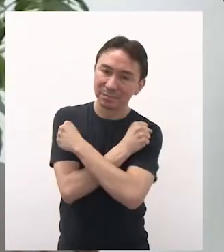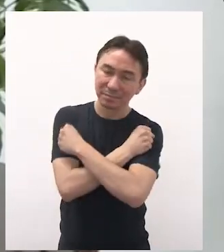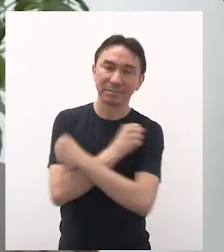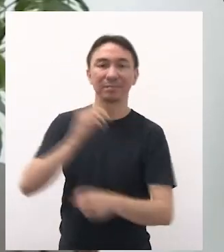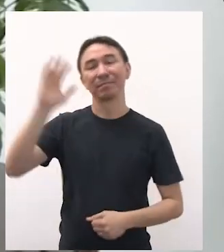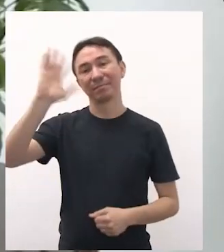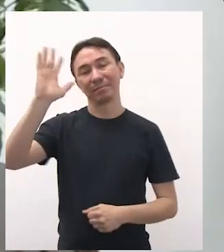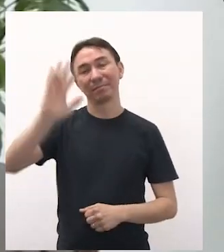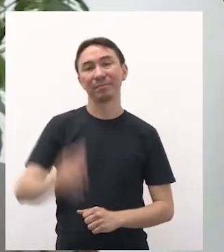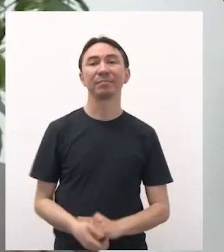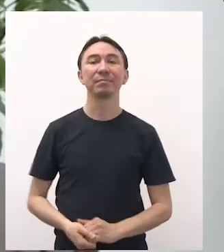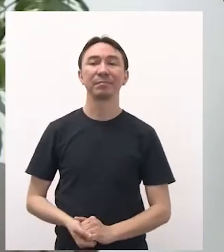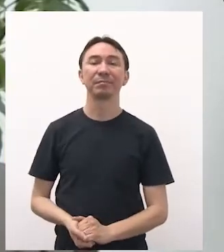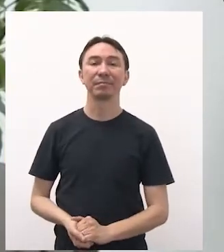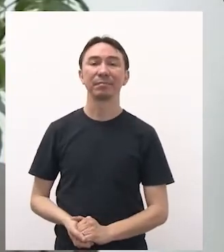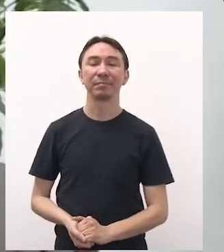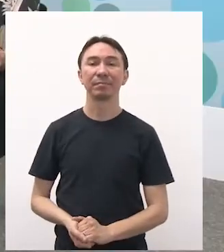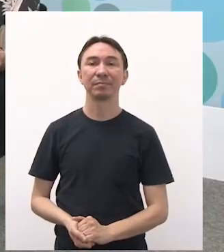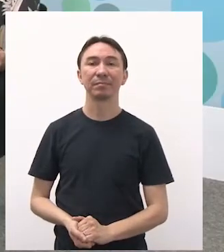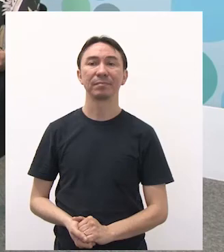próxima oportunidade.